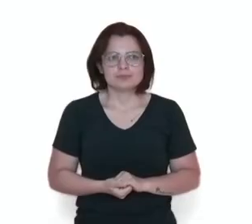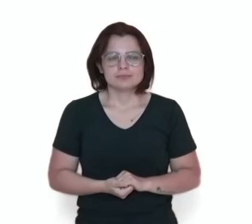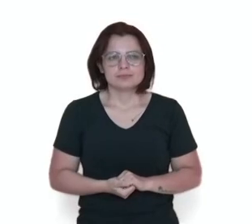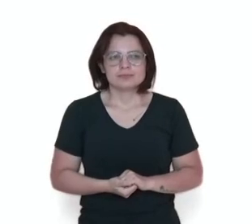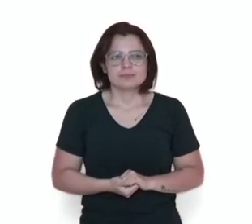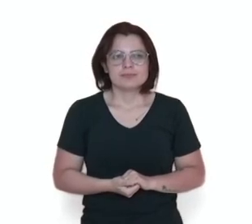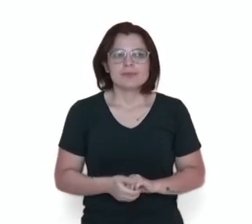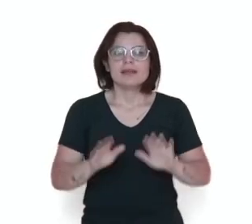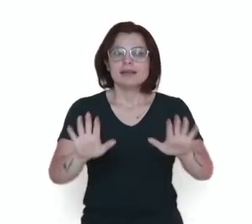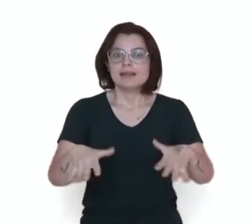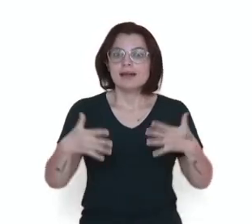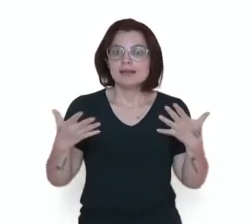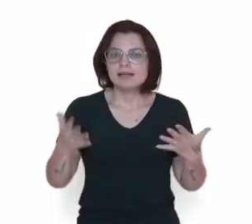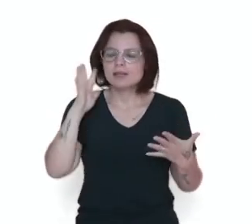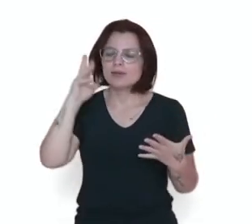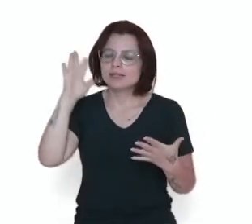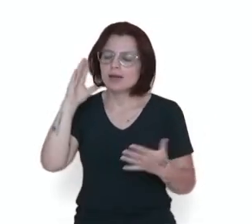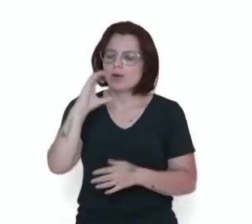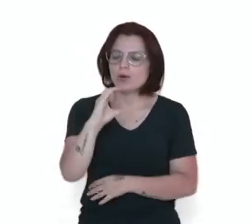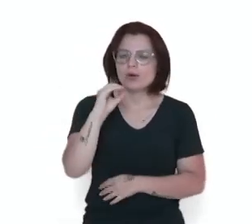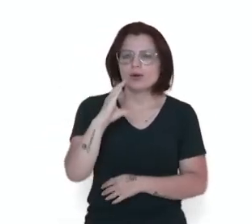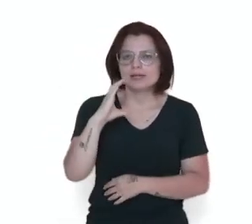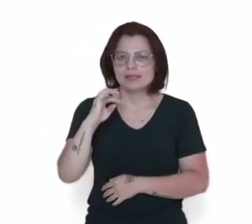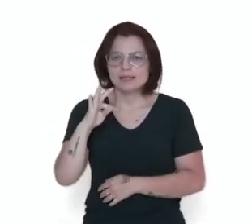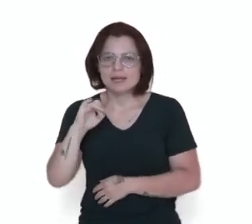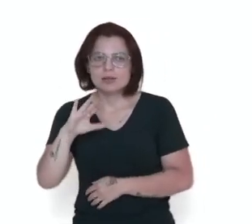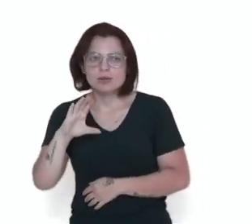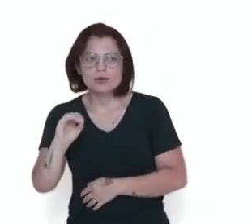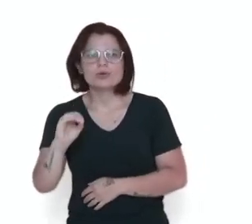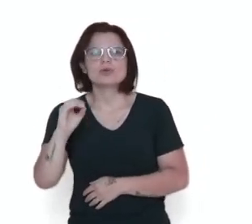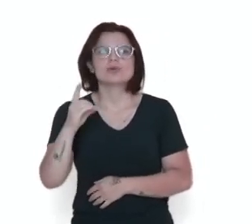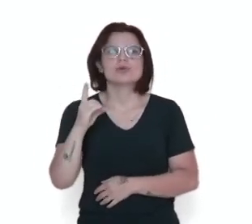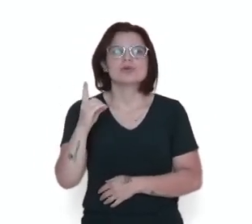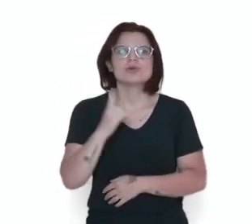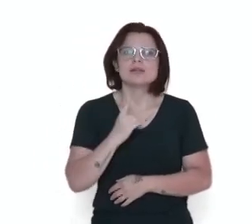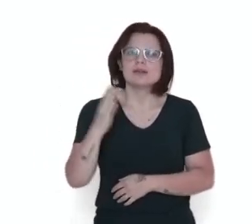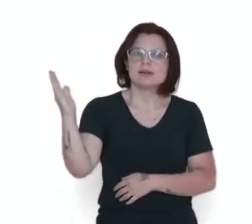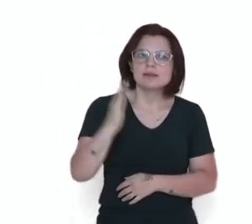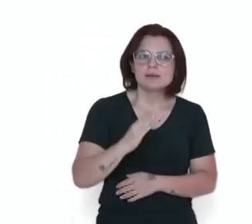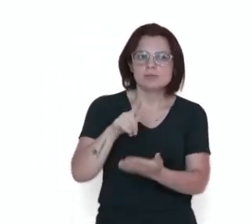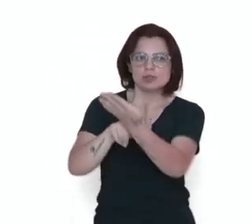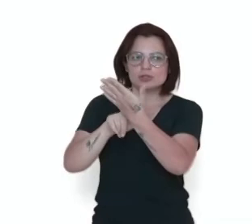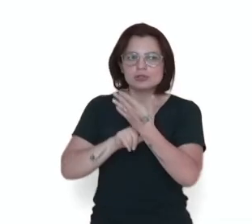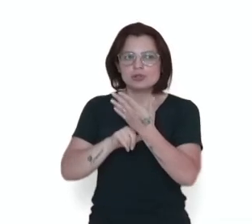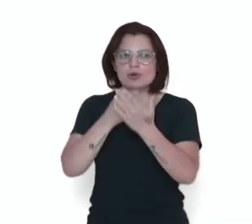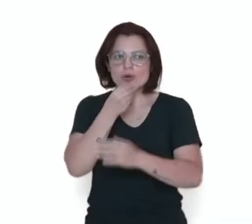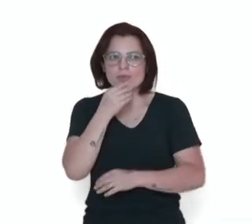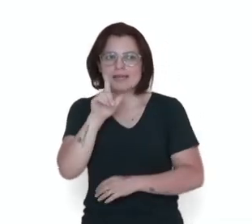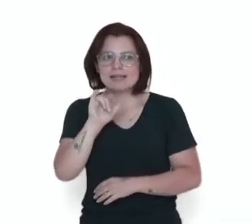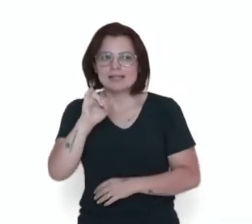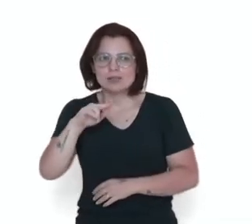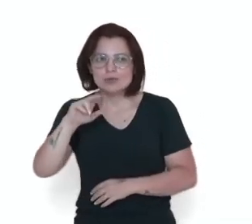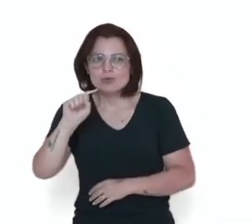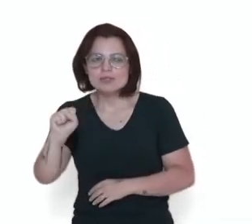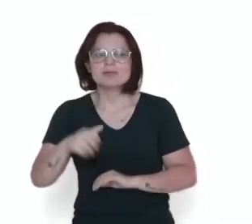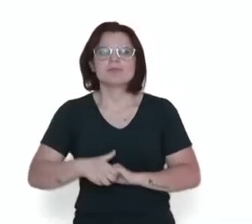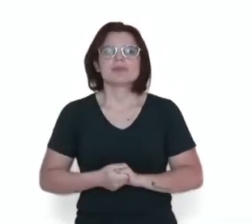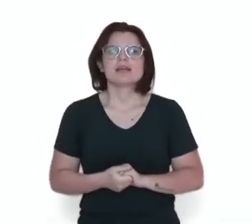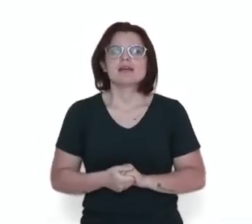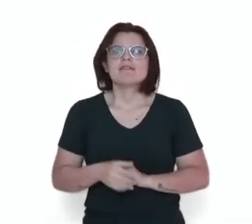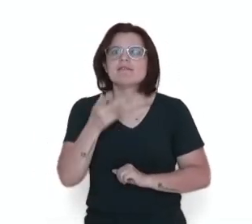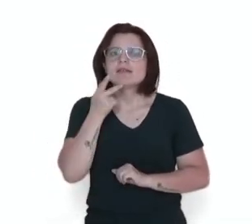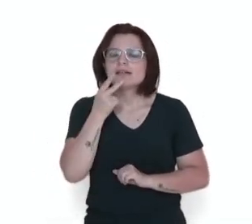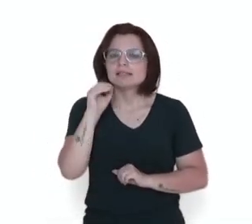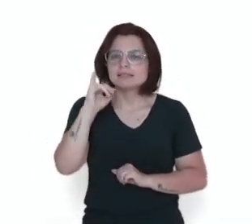E aí a teoria do octeto fala o seguinte, ela veio através do Linus Pauling a perceber que os únicos elementos que estavam